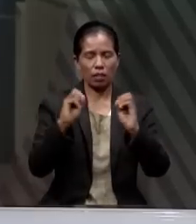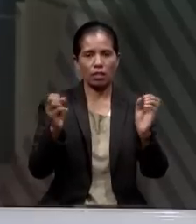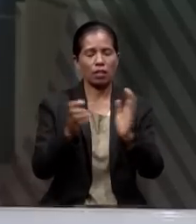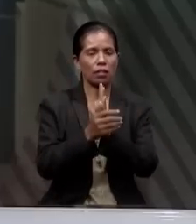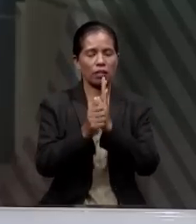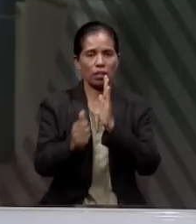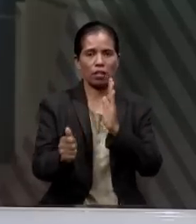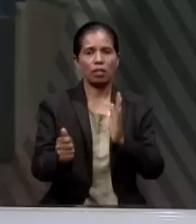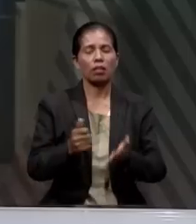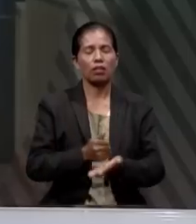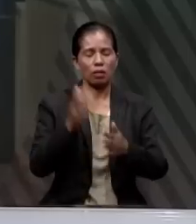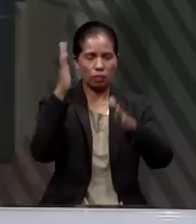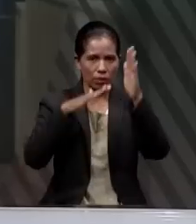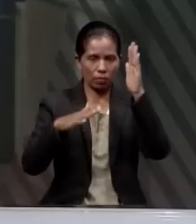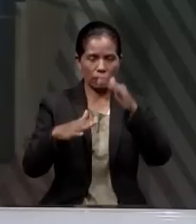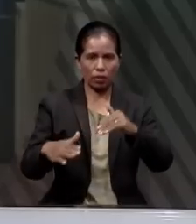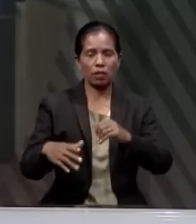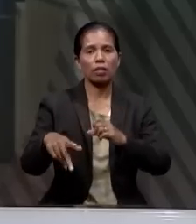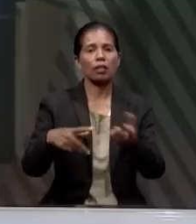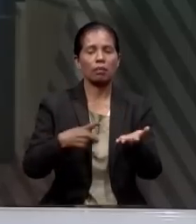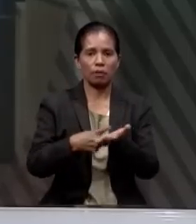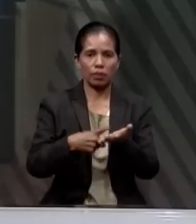atu resolve problema passaporte.